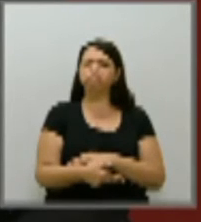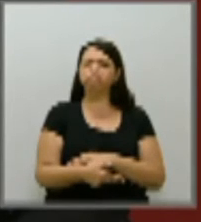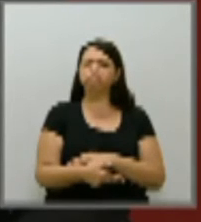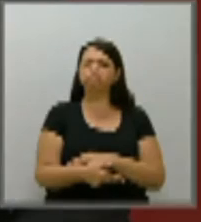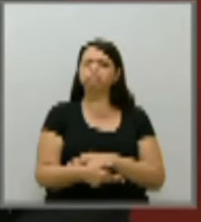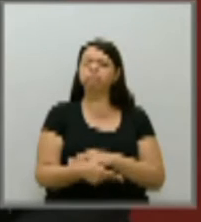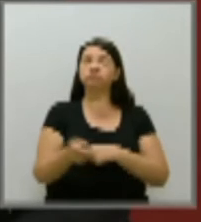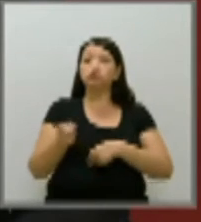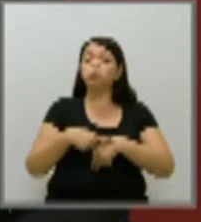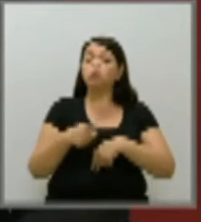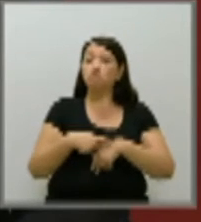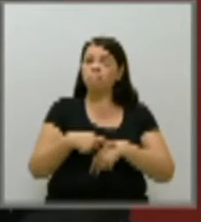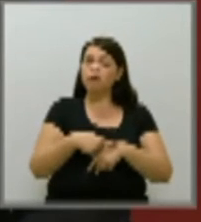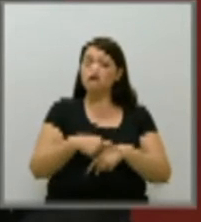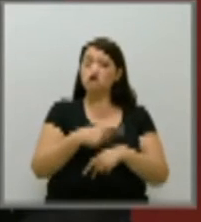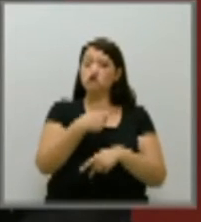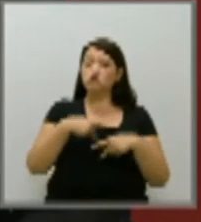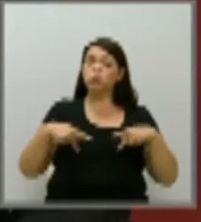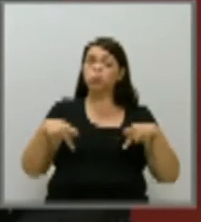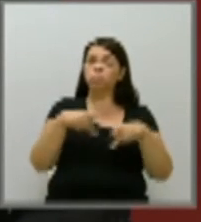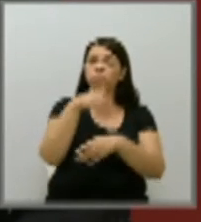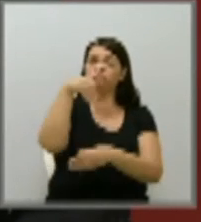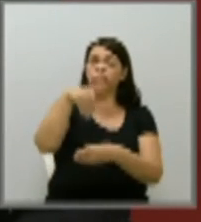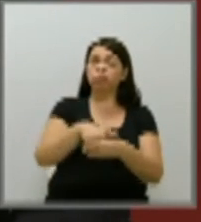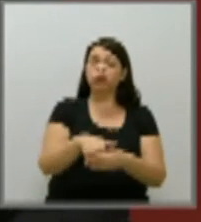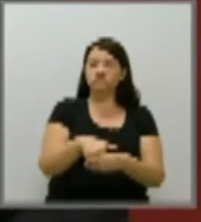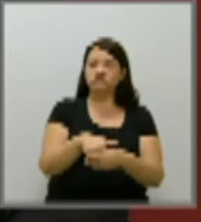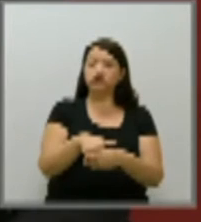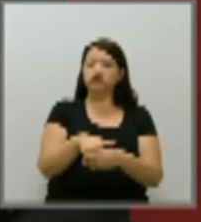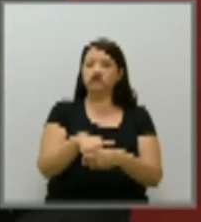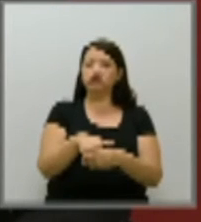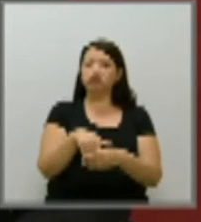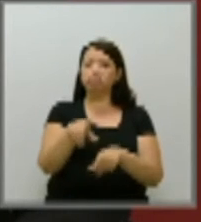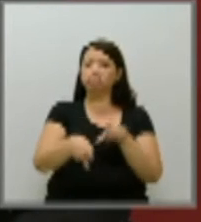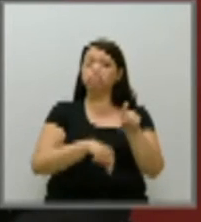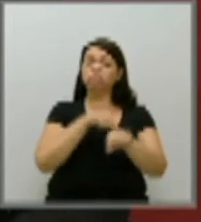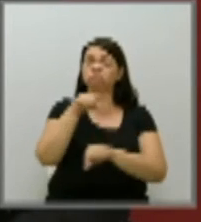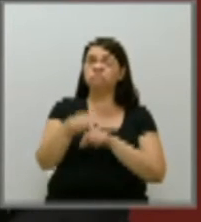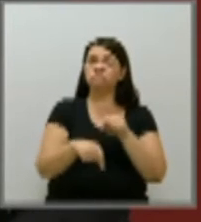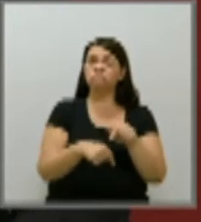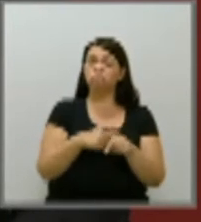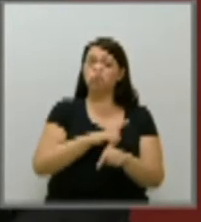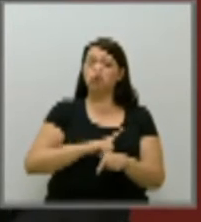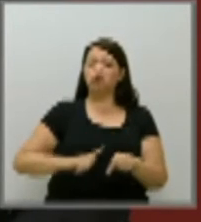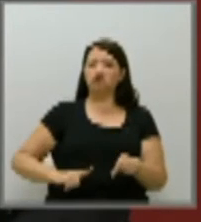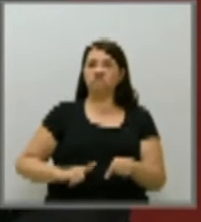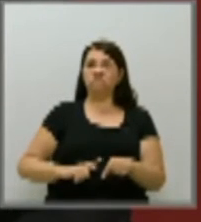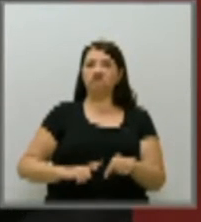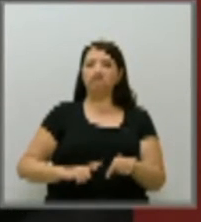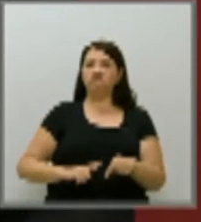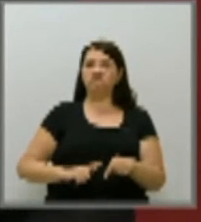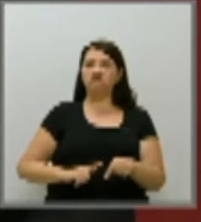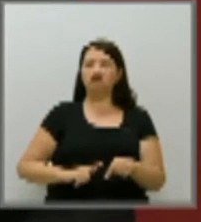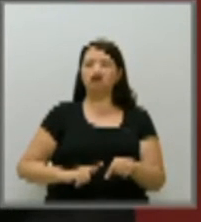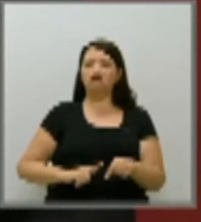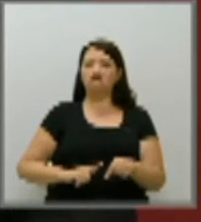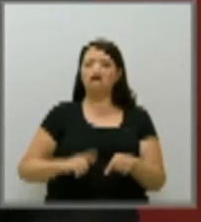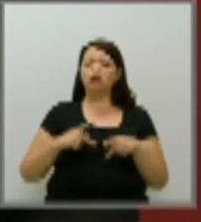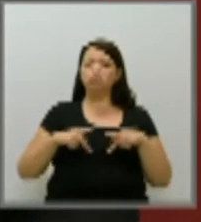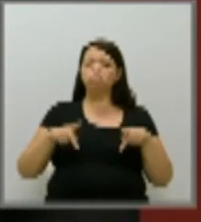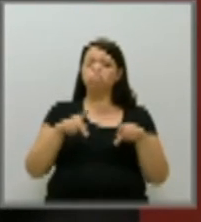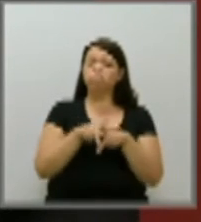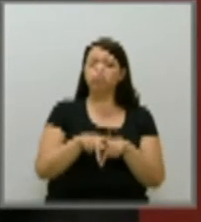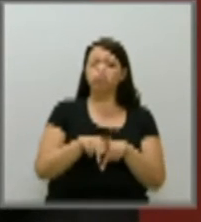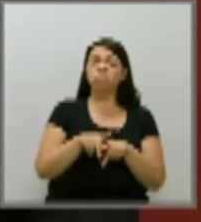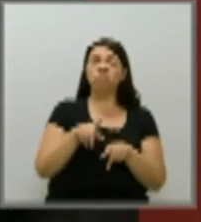no momento que o povo elegeu o governo popular do ex-presidente Luiz Inácio